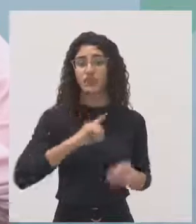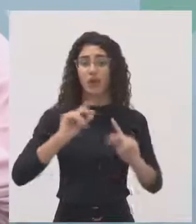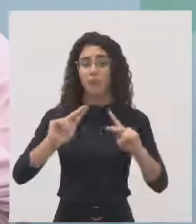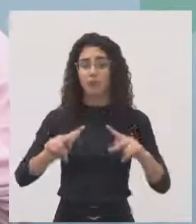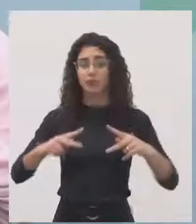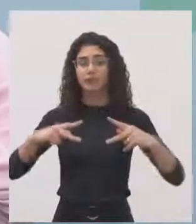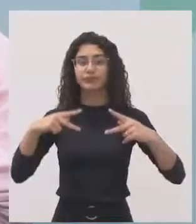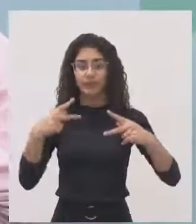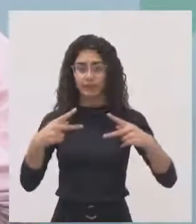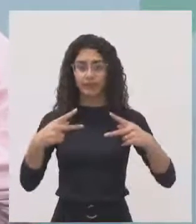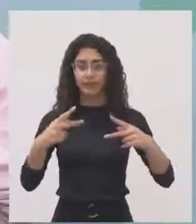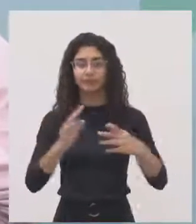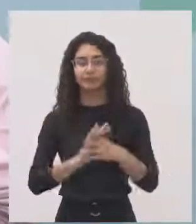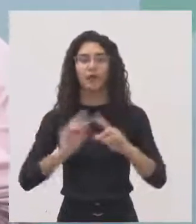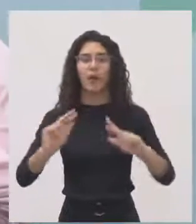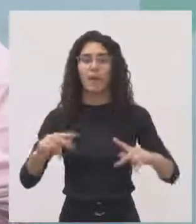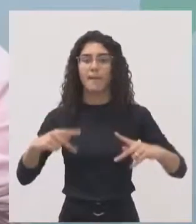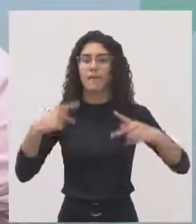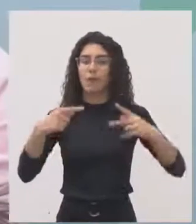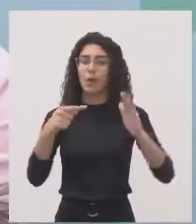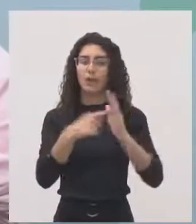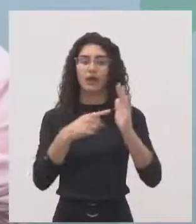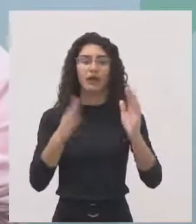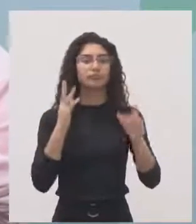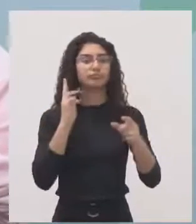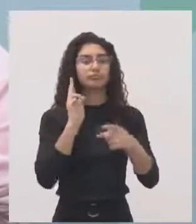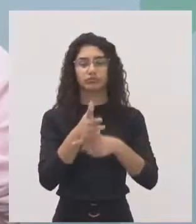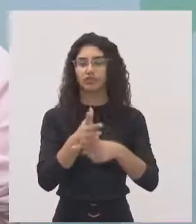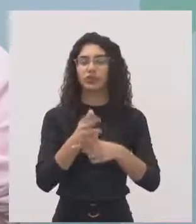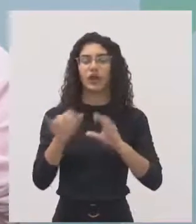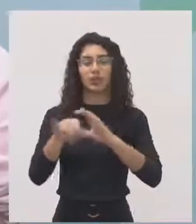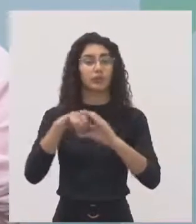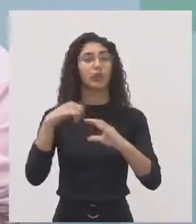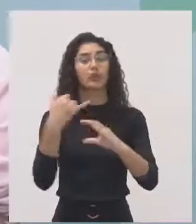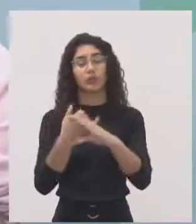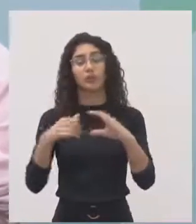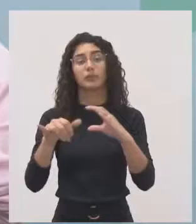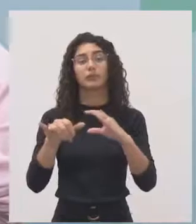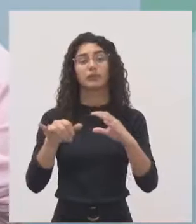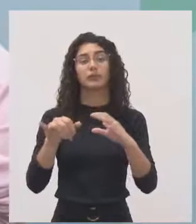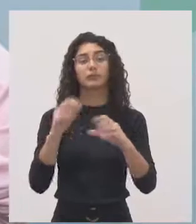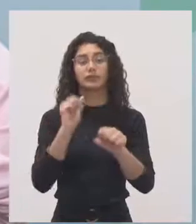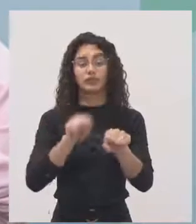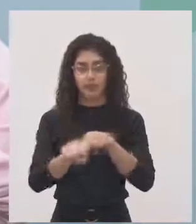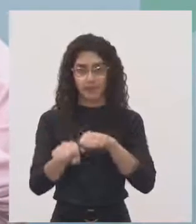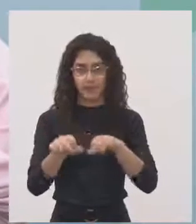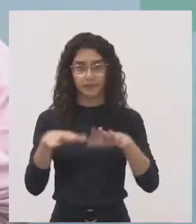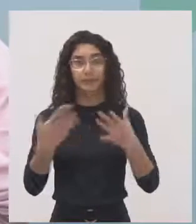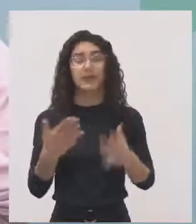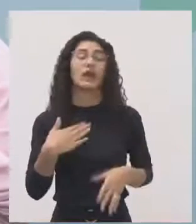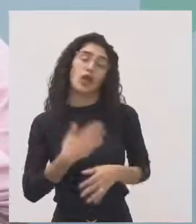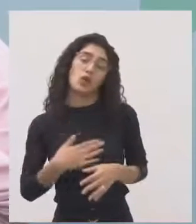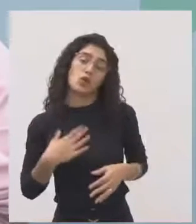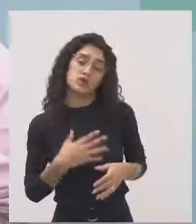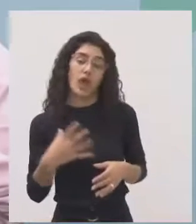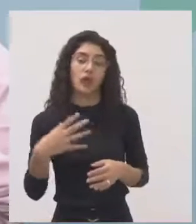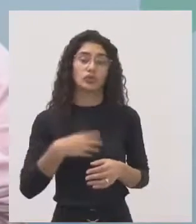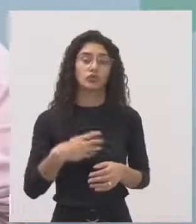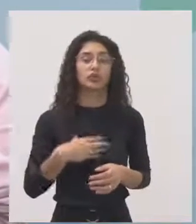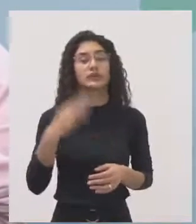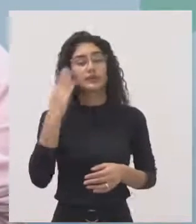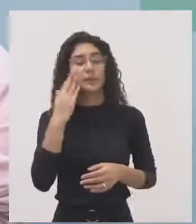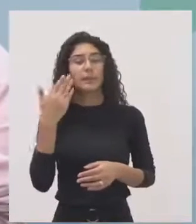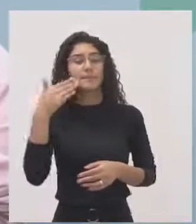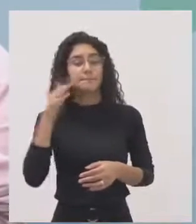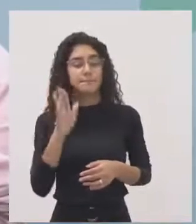links que vocês clicam e vão direto lá já pro YouTube para essas formações. Então, para quem gostar dessa temática e quiser saber mais,